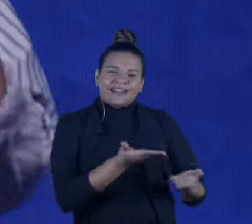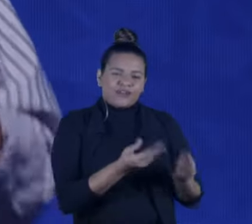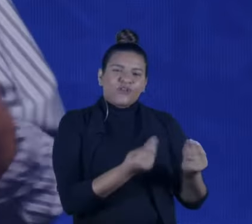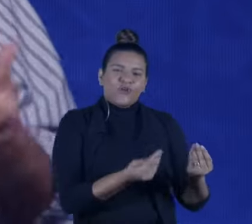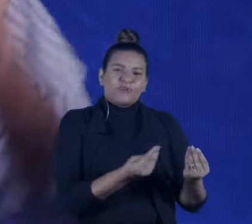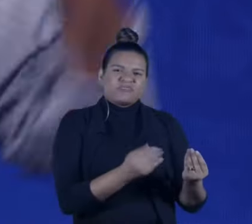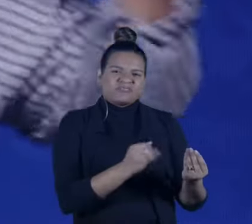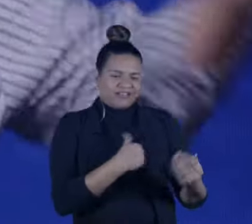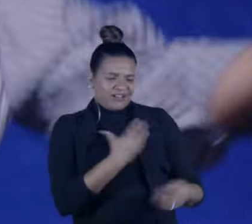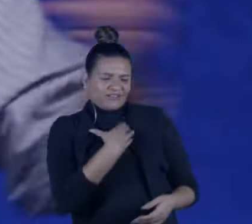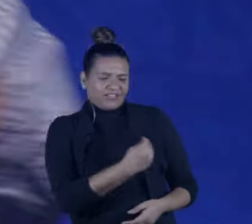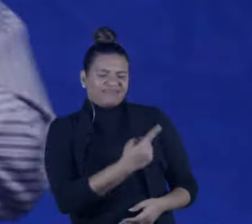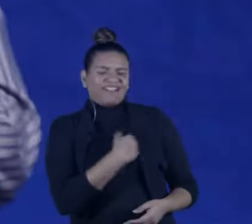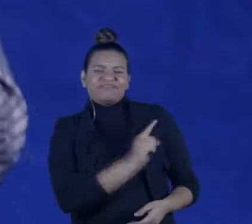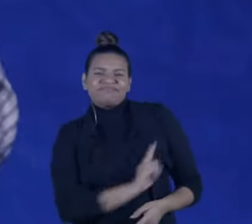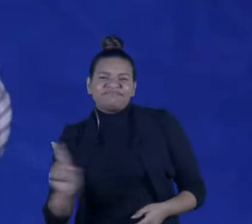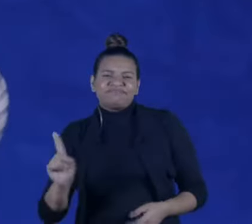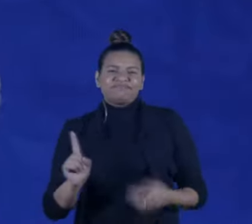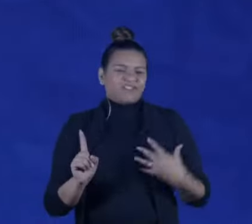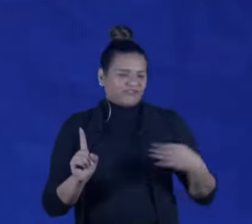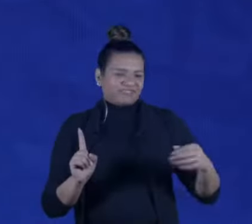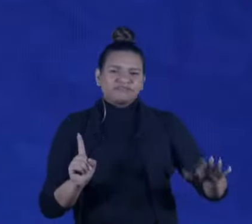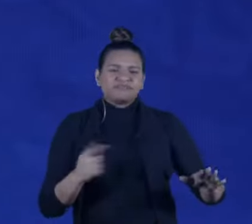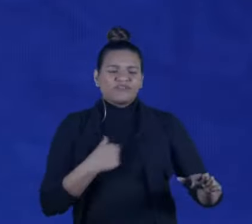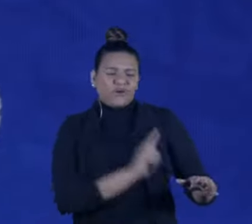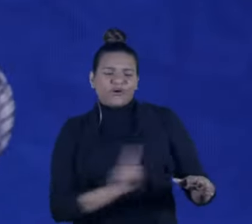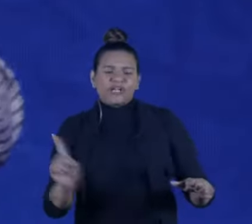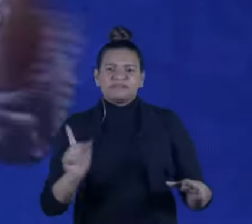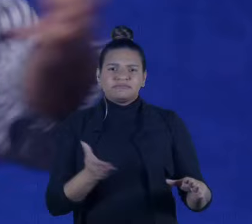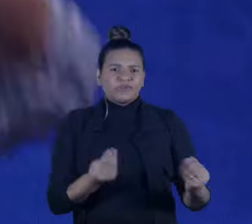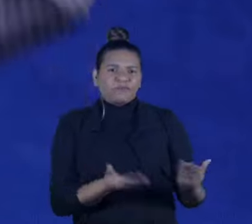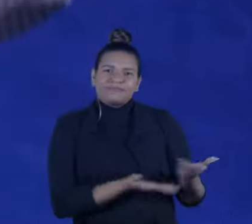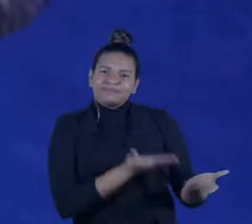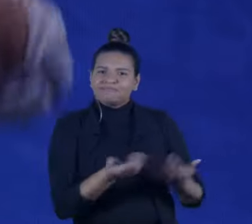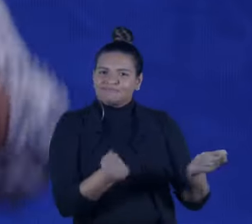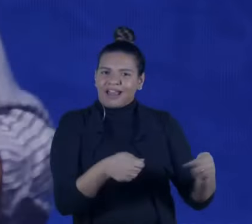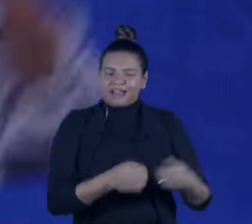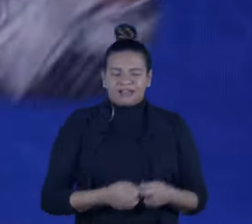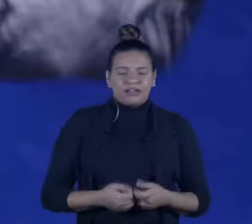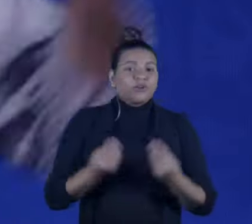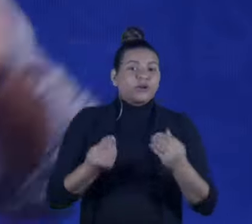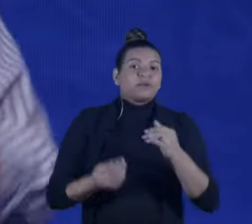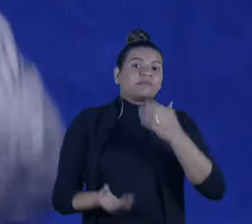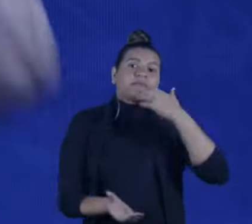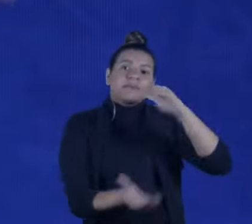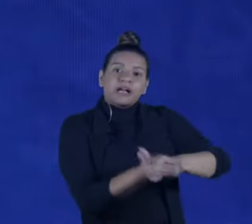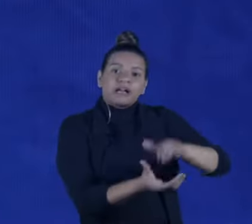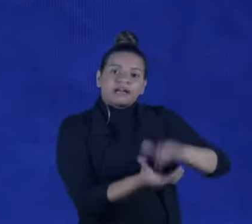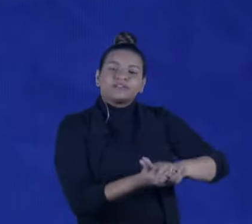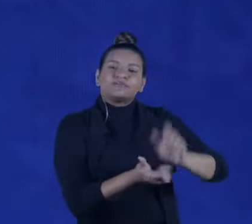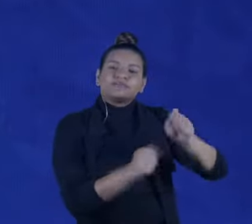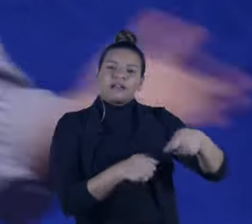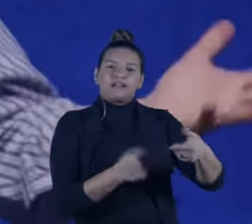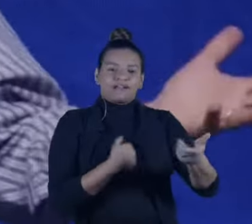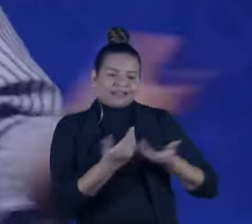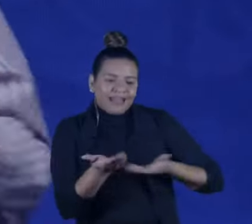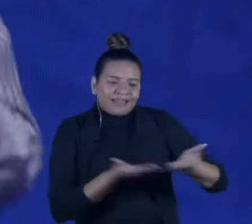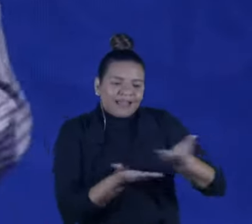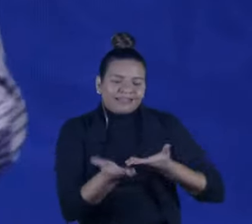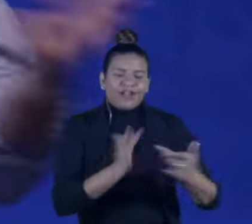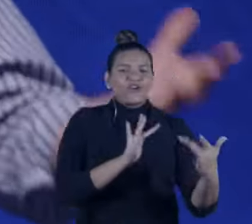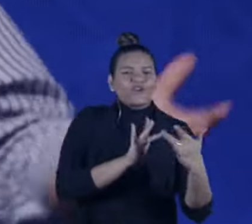eles. Você não pode construir um relacionamento que edifique um ao outro com a sua mulher ou com o seu marido se você não